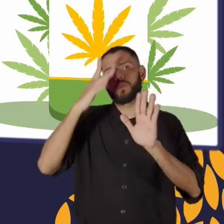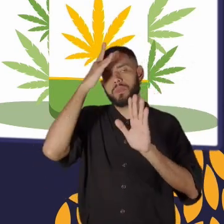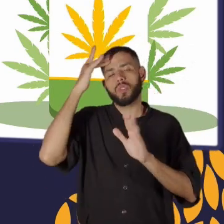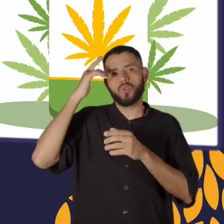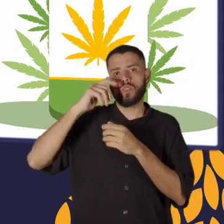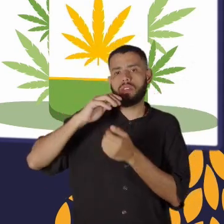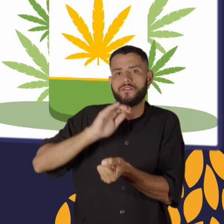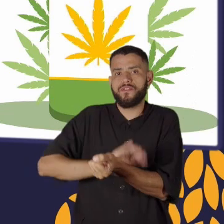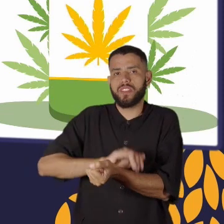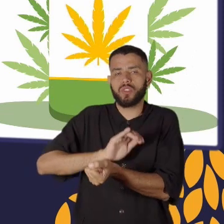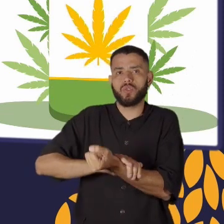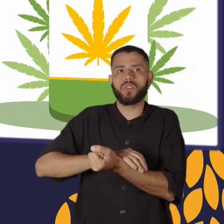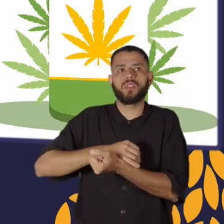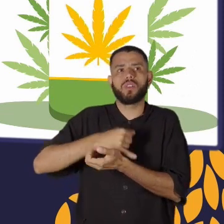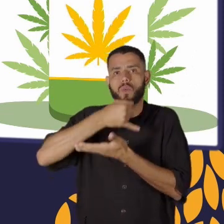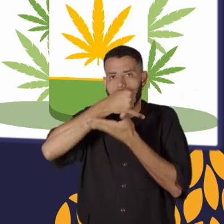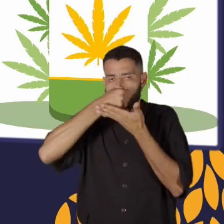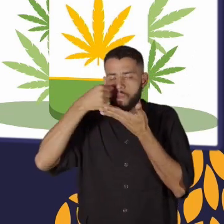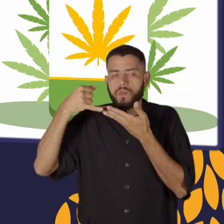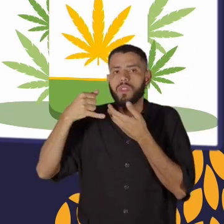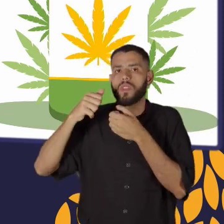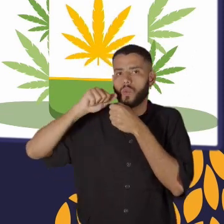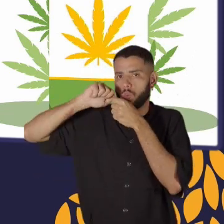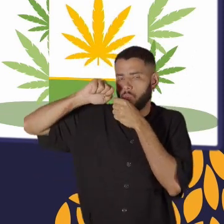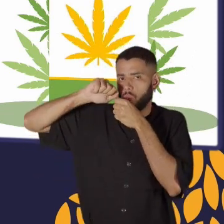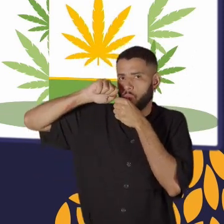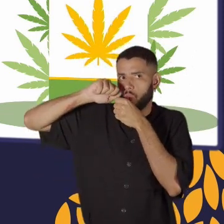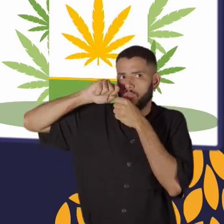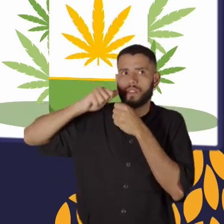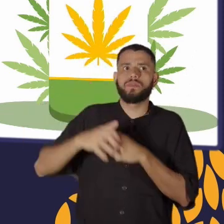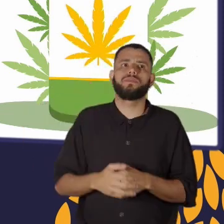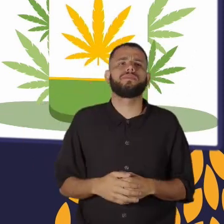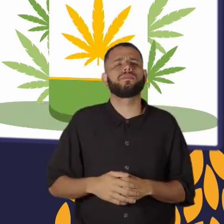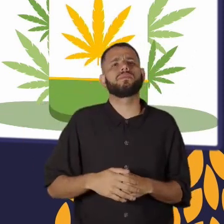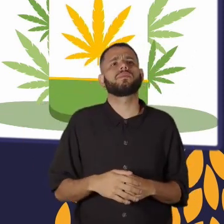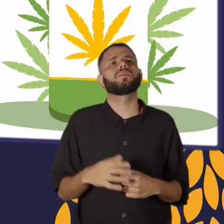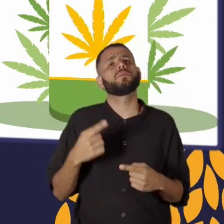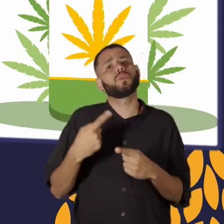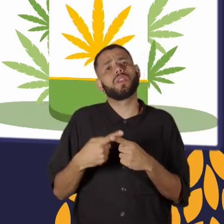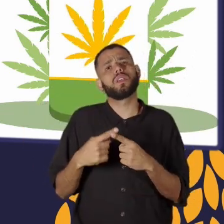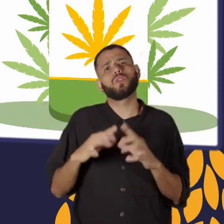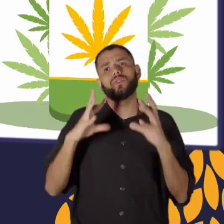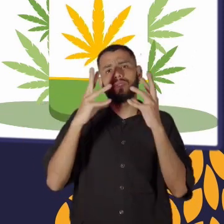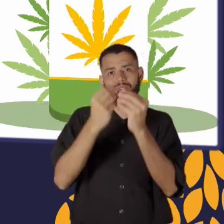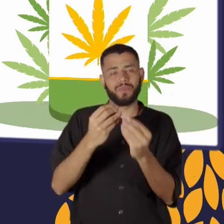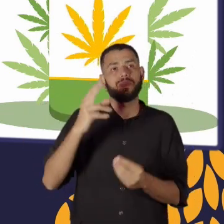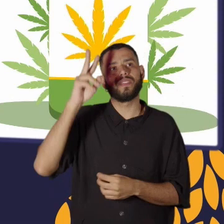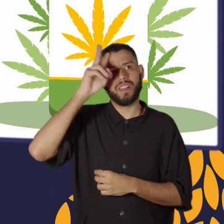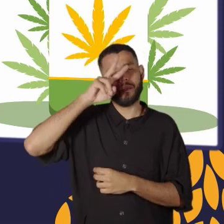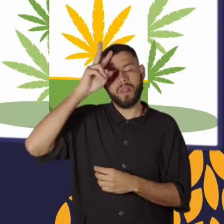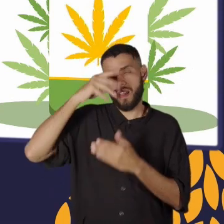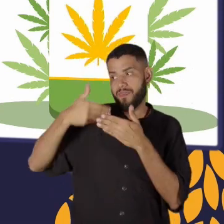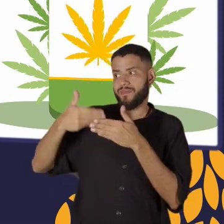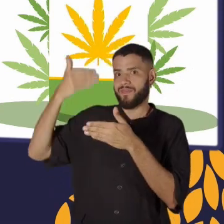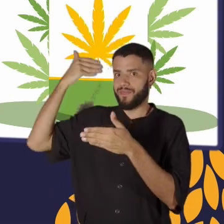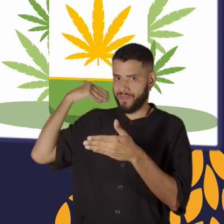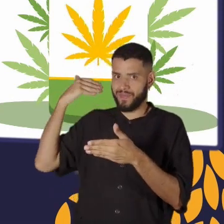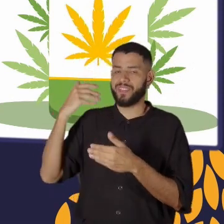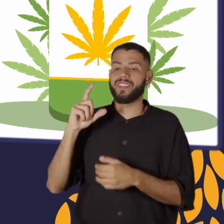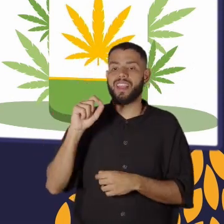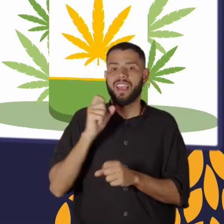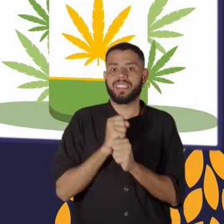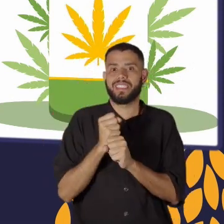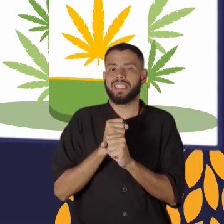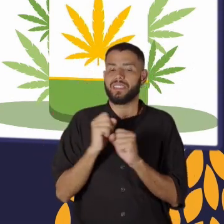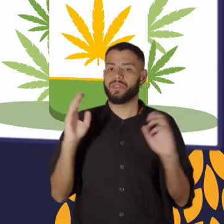cocaína. Por que crack e cocaína? Né? Acho que todo mundo vai se lembrar que a gente viveu, né, nos últimos 10